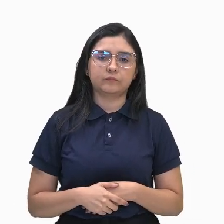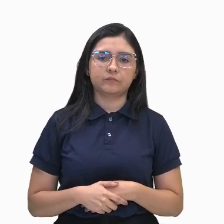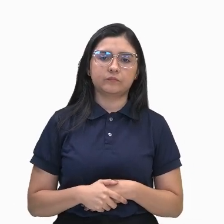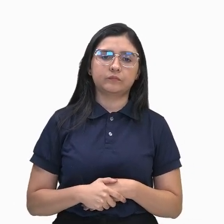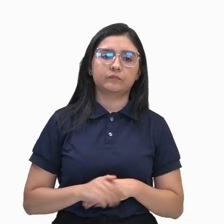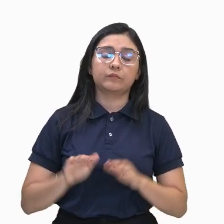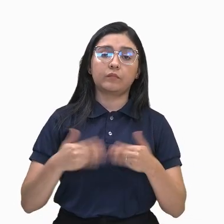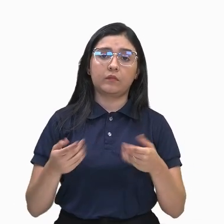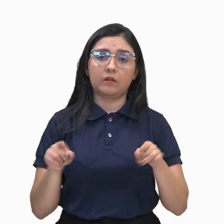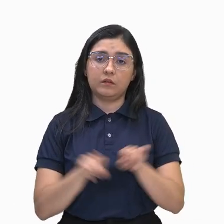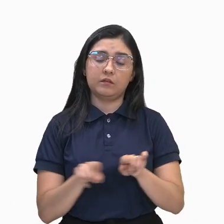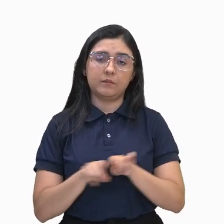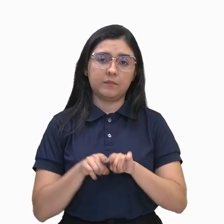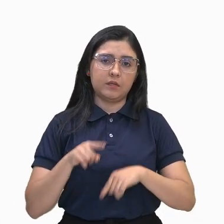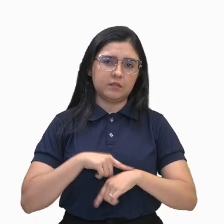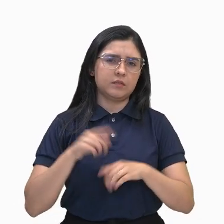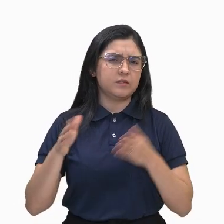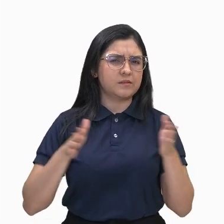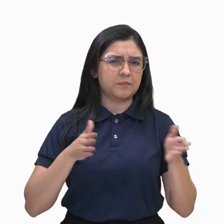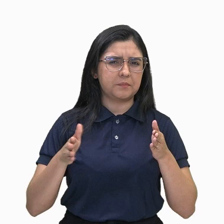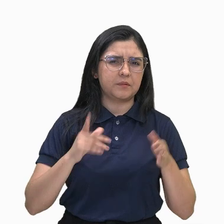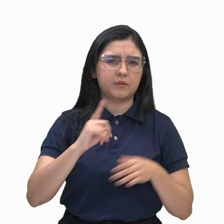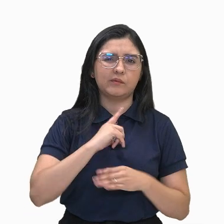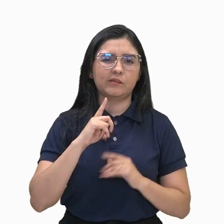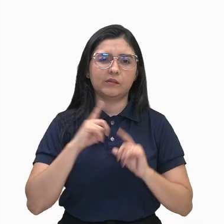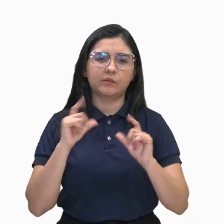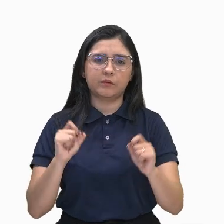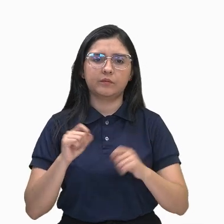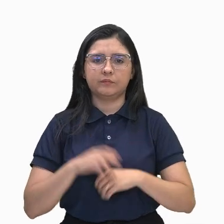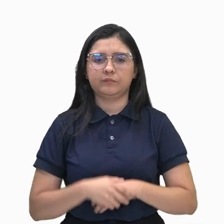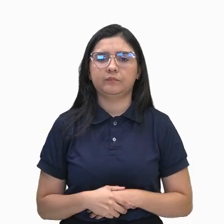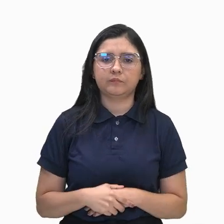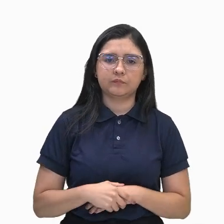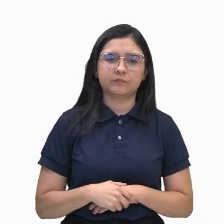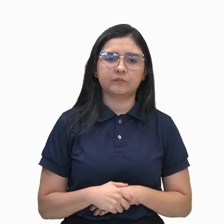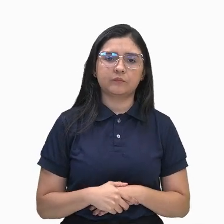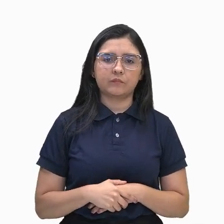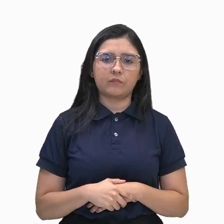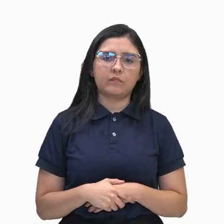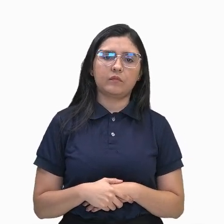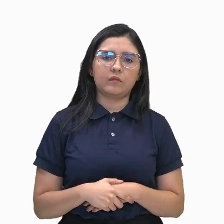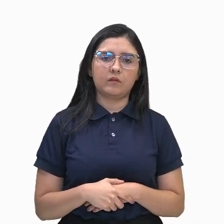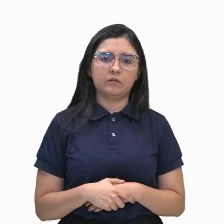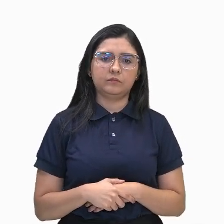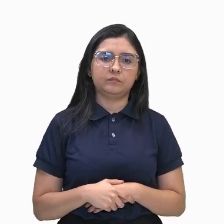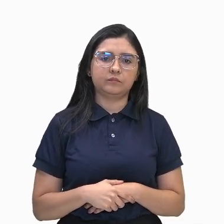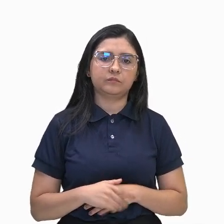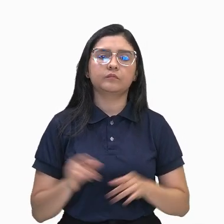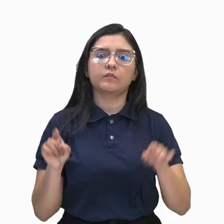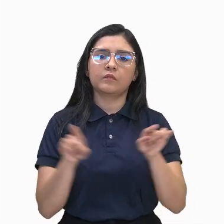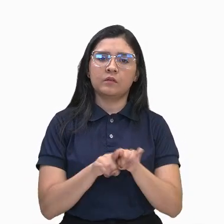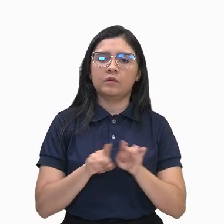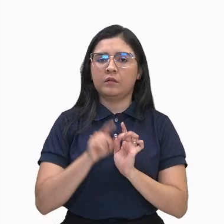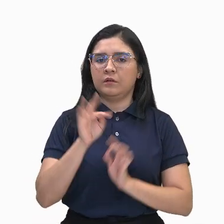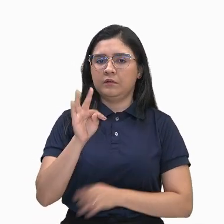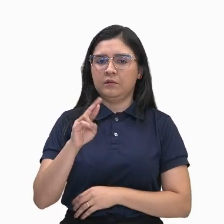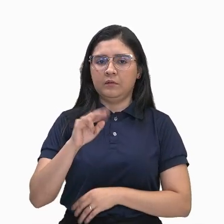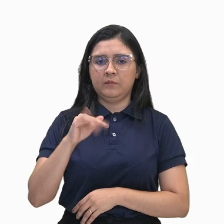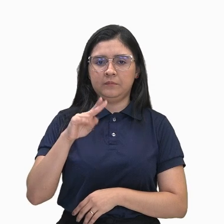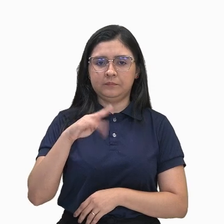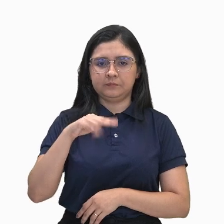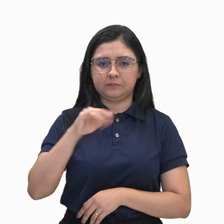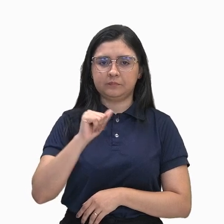Nesse momento também houve, digamos assim, o reaquecimento do Tribunal do Santo